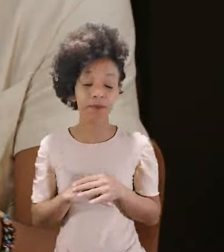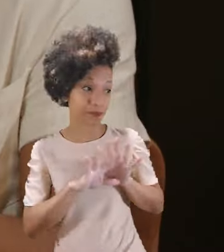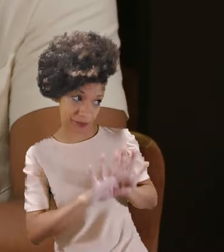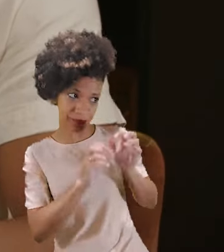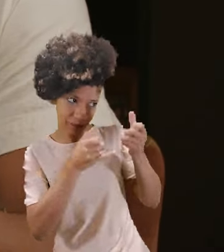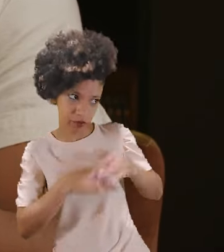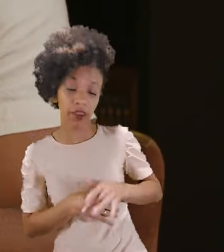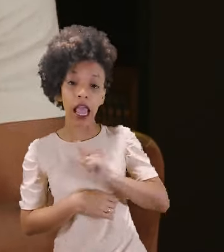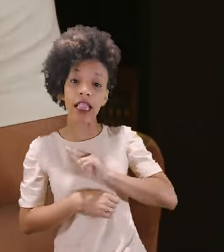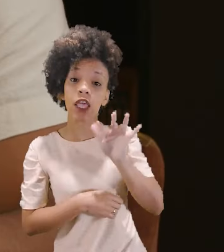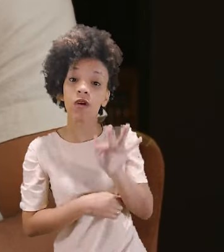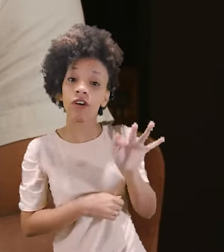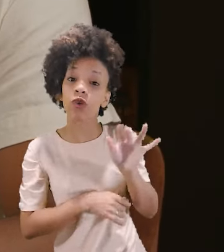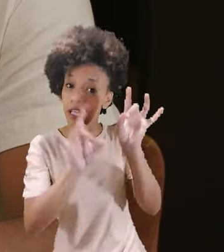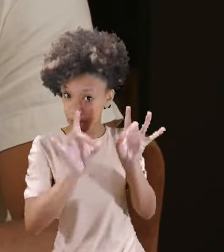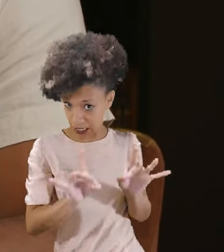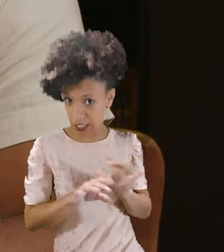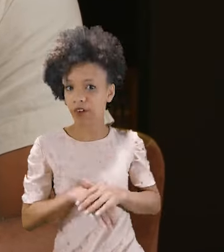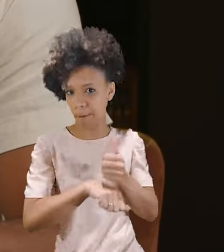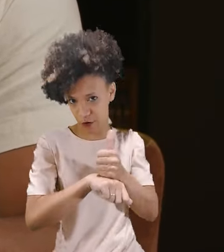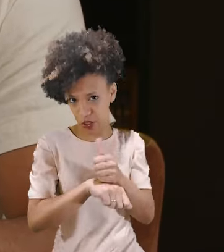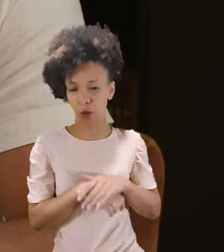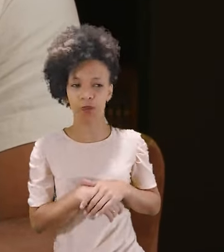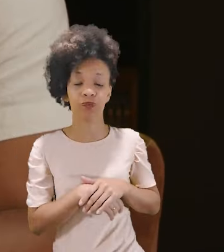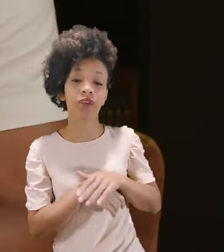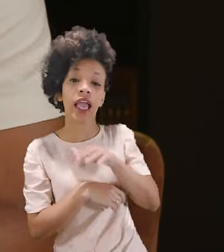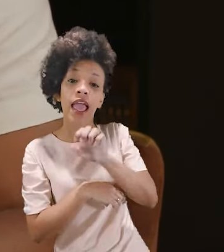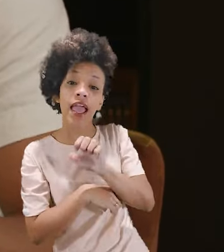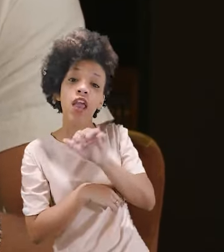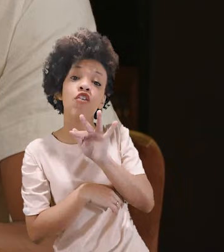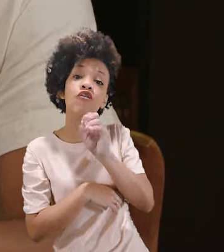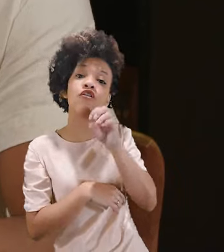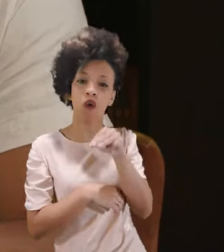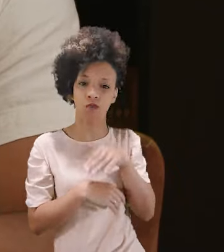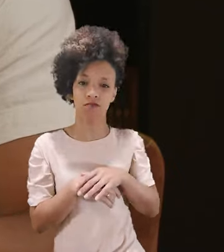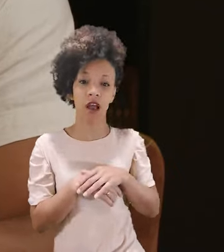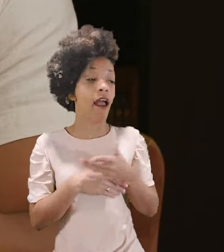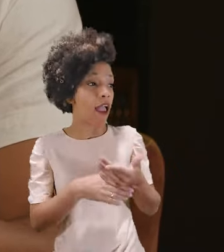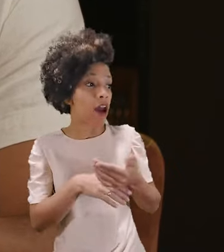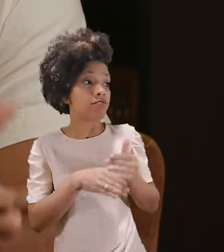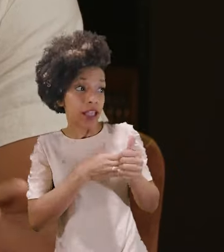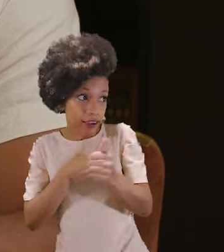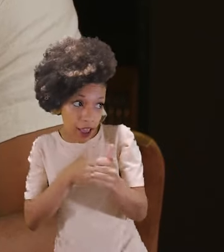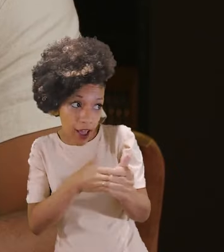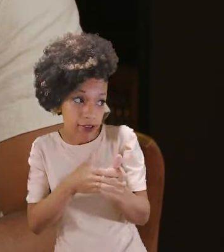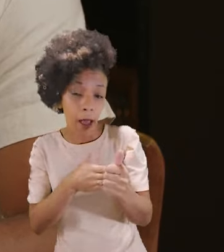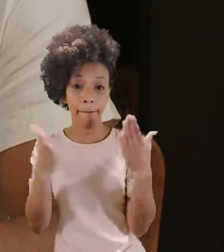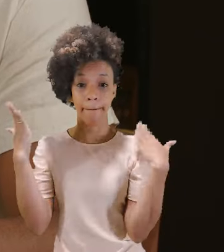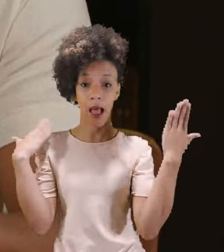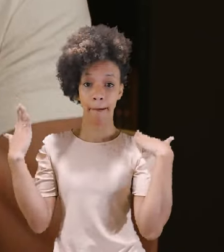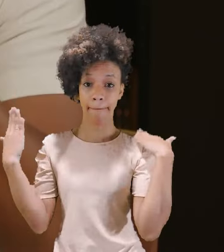Então cara na verdade uma faculdade específica para isso uma faculdade chamada ela é controle para Marina pela